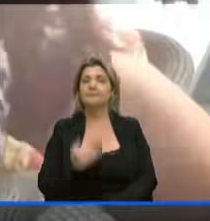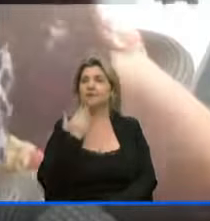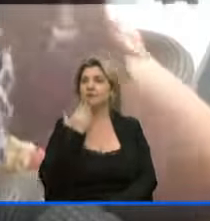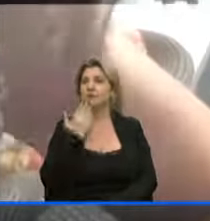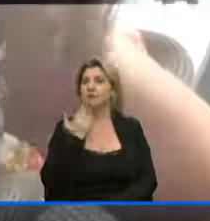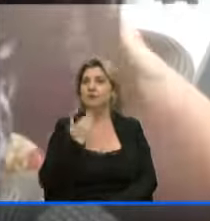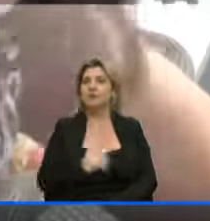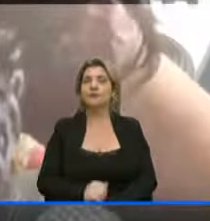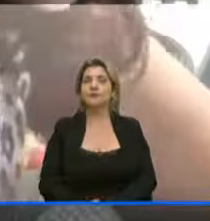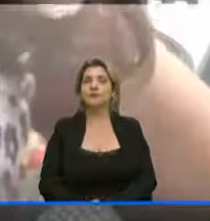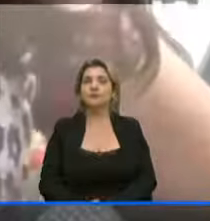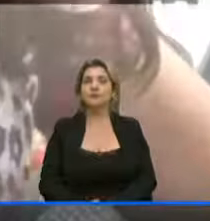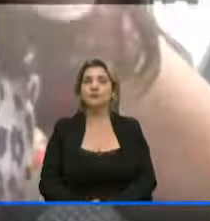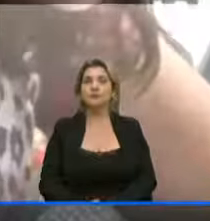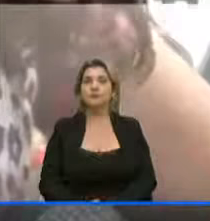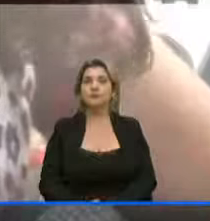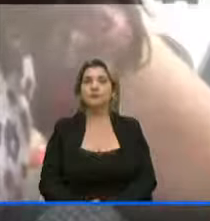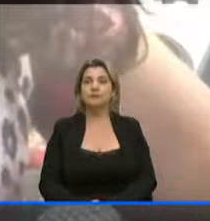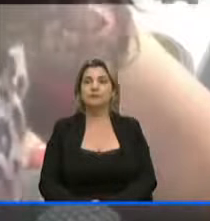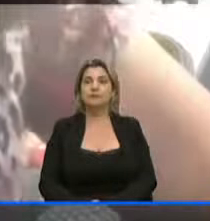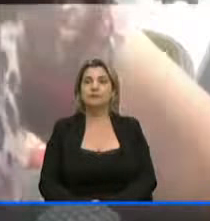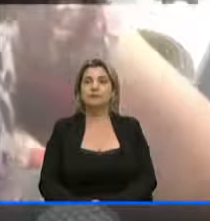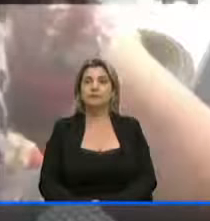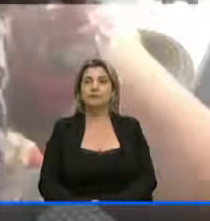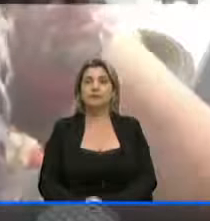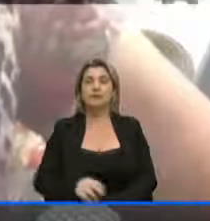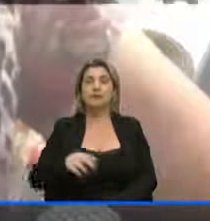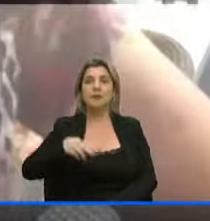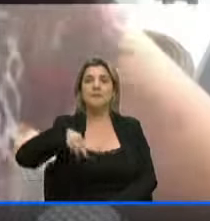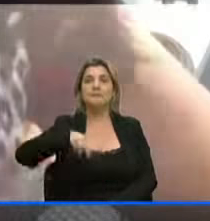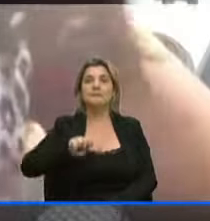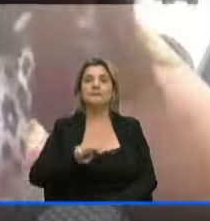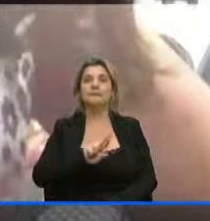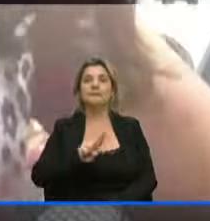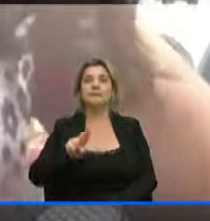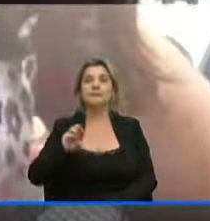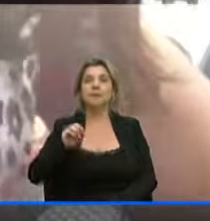Favorável. Obrigada, deputada Anne. Fernando Marrone?